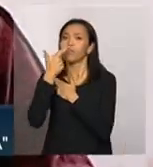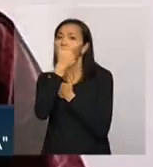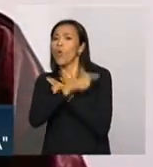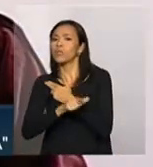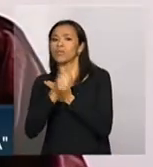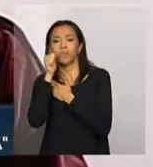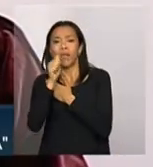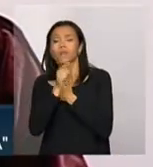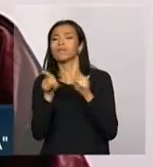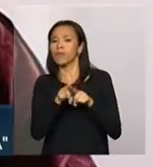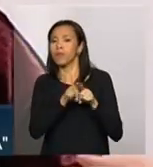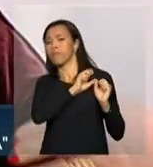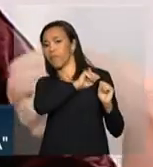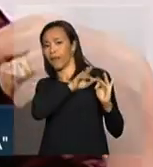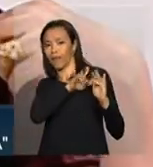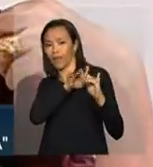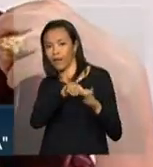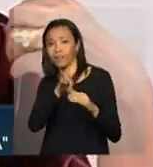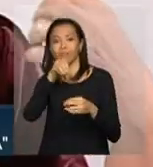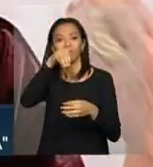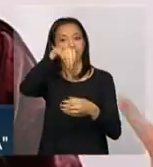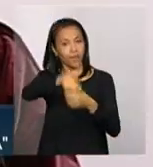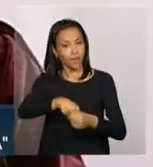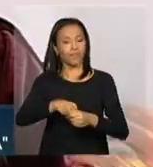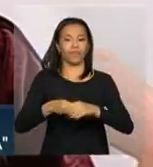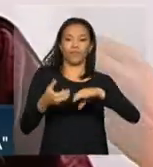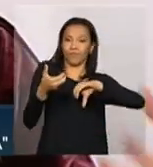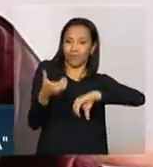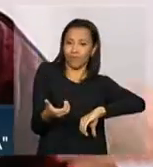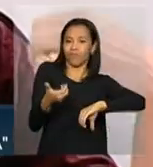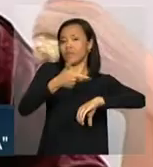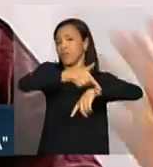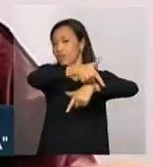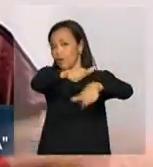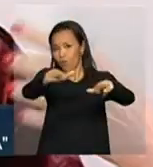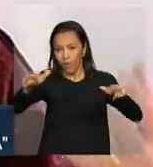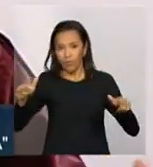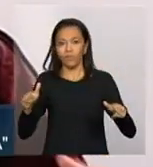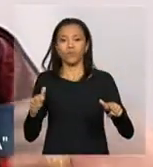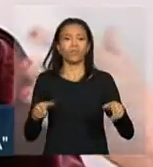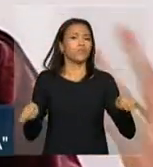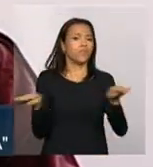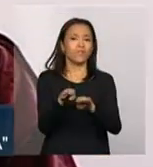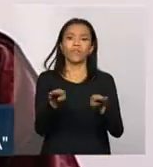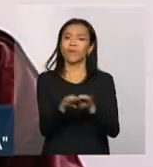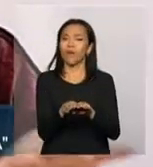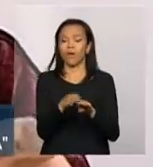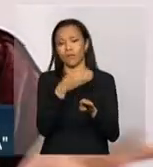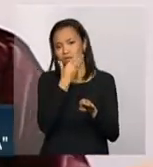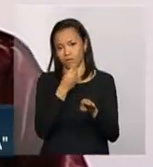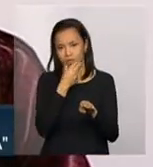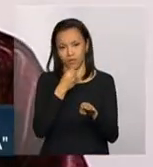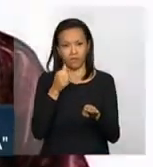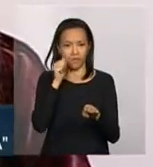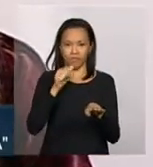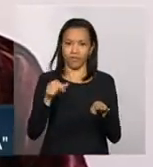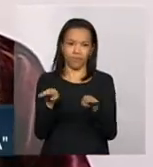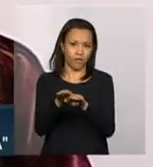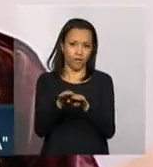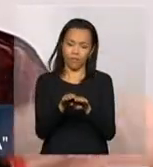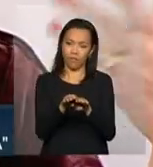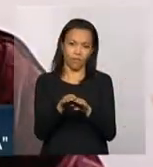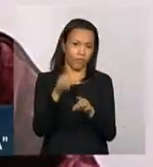outras cheguem em quantidade maior, proporcional ao peso que a gente tem na sociedade, em todos os